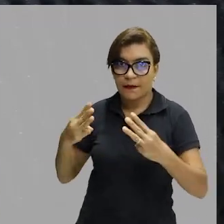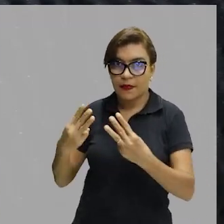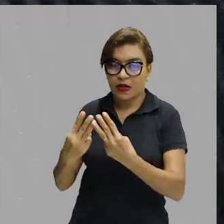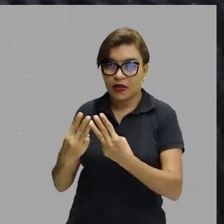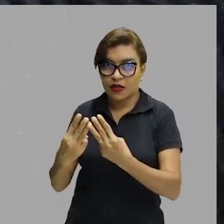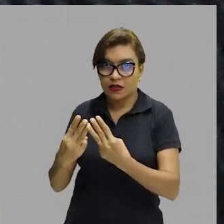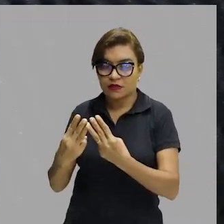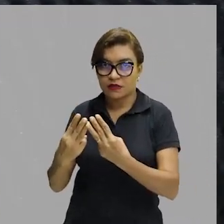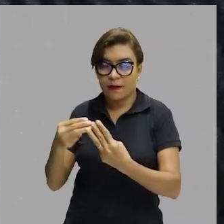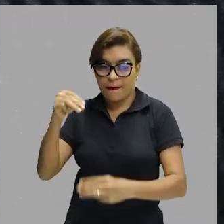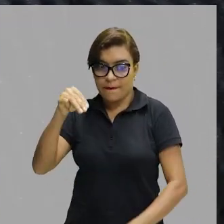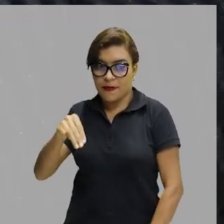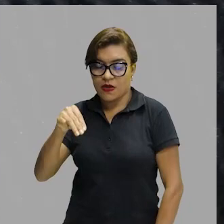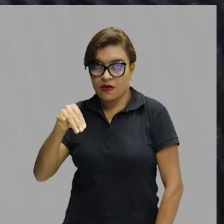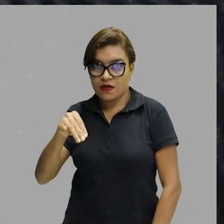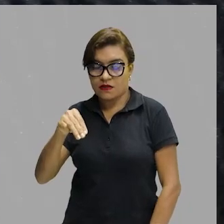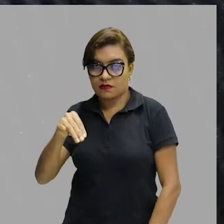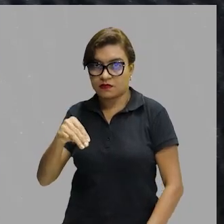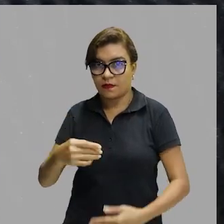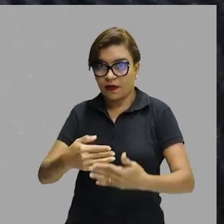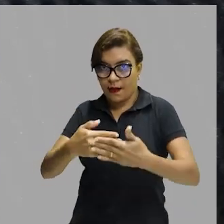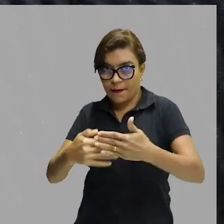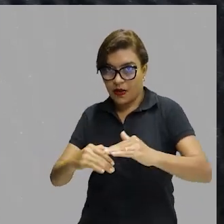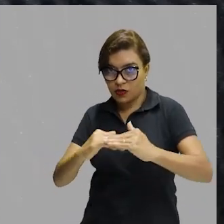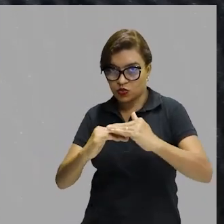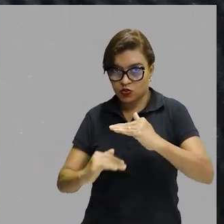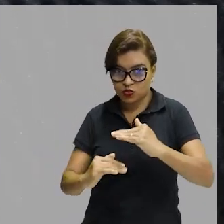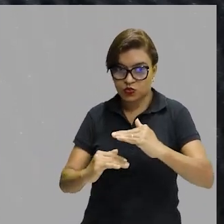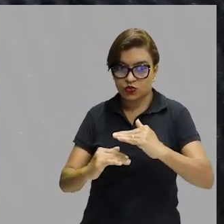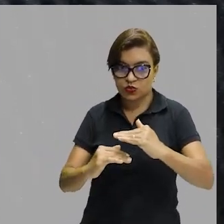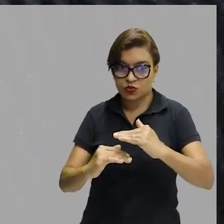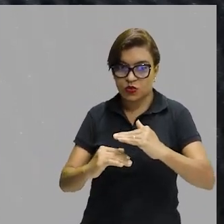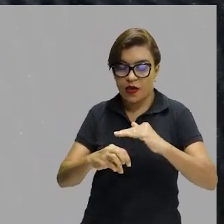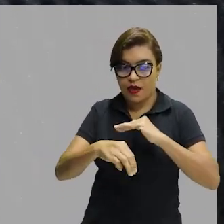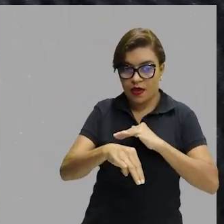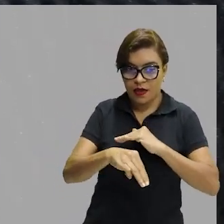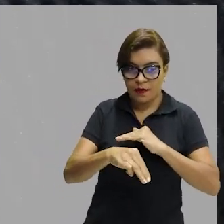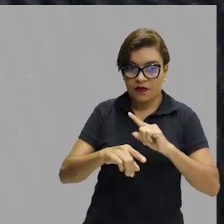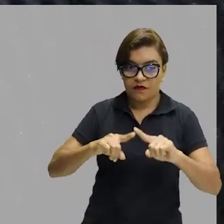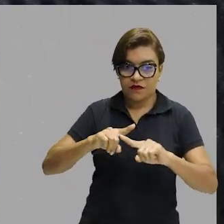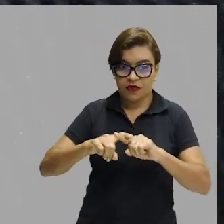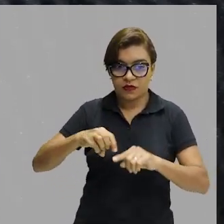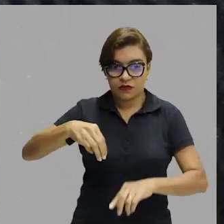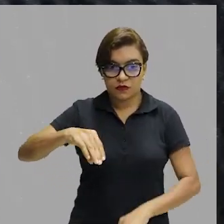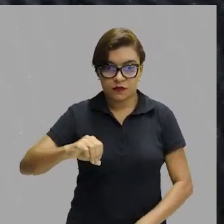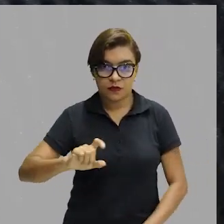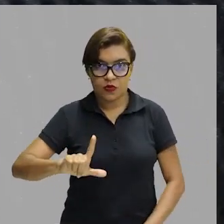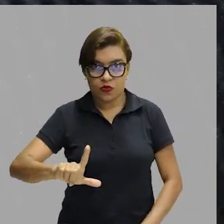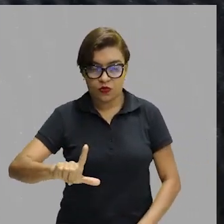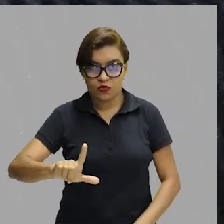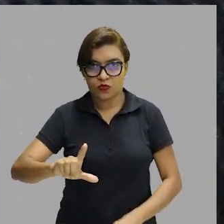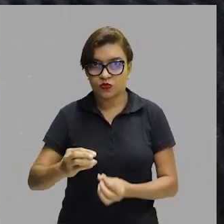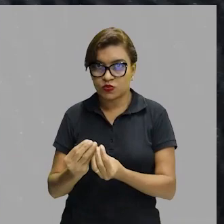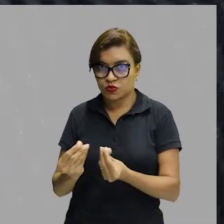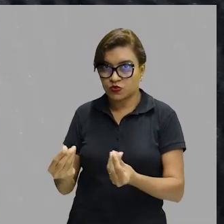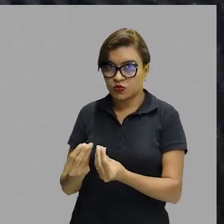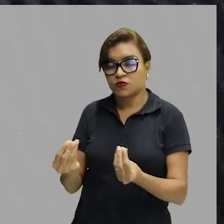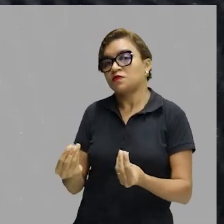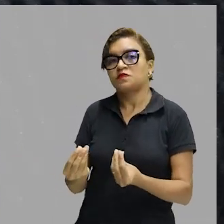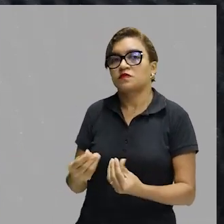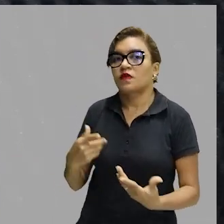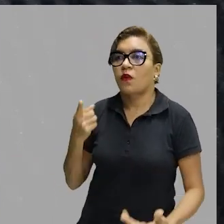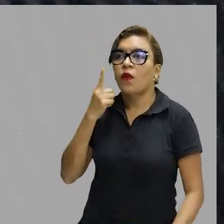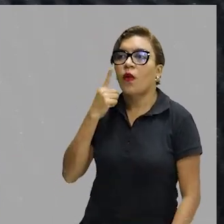soluto sobre a massa do solvente em gramas vezes o mol do soluto, certo? Então,